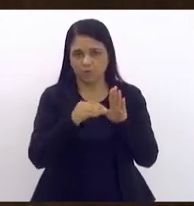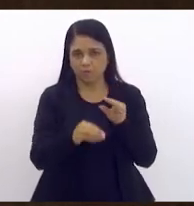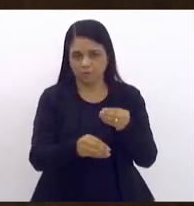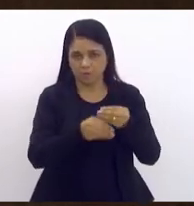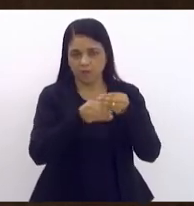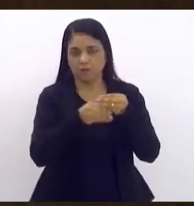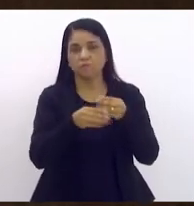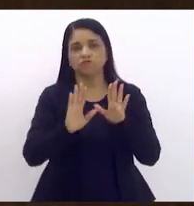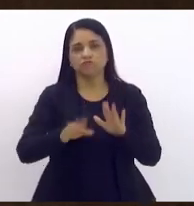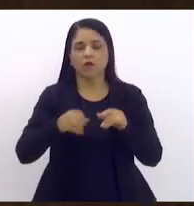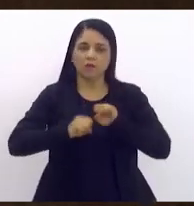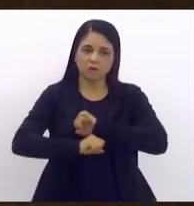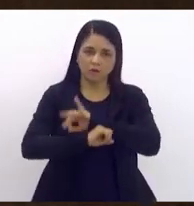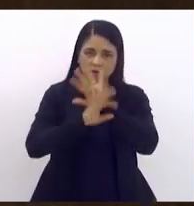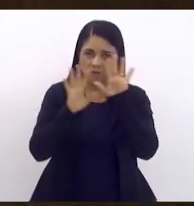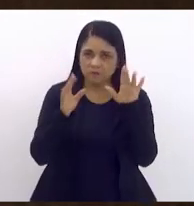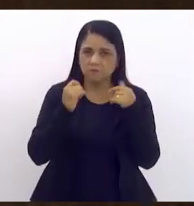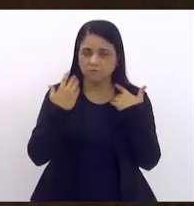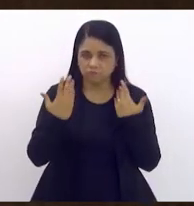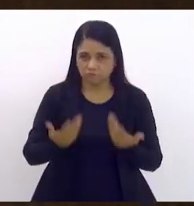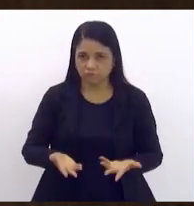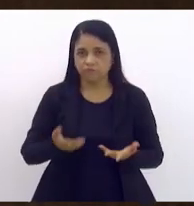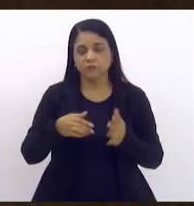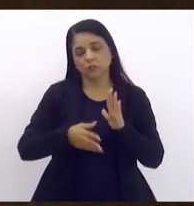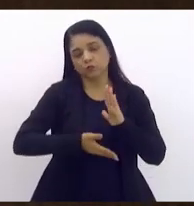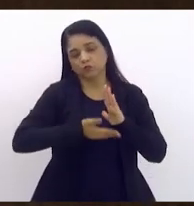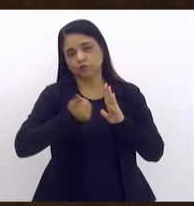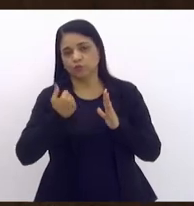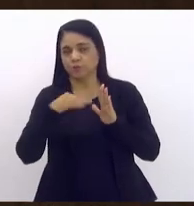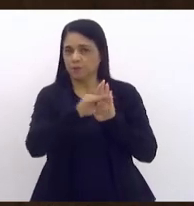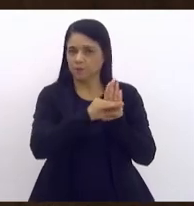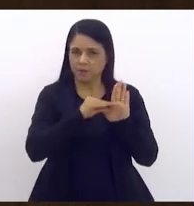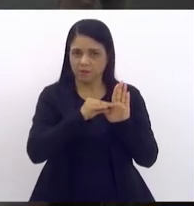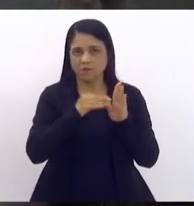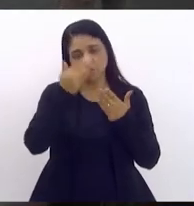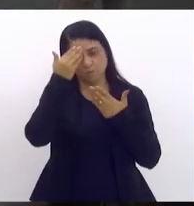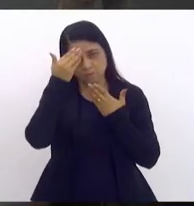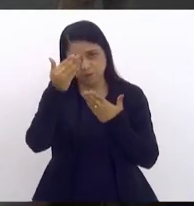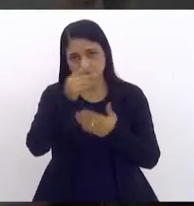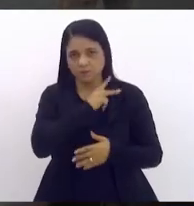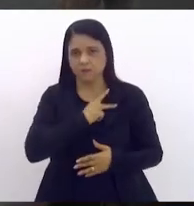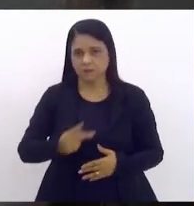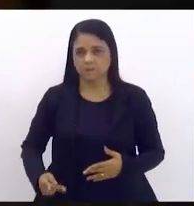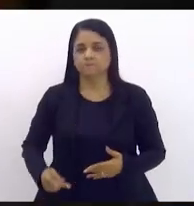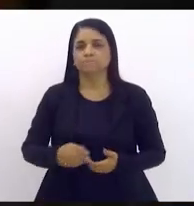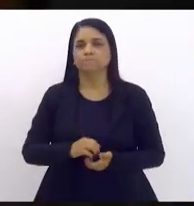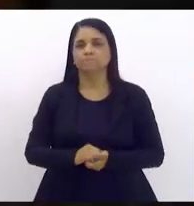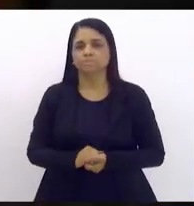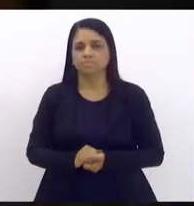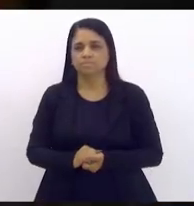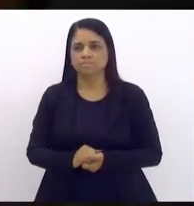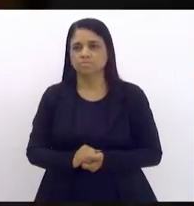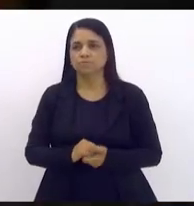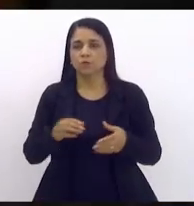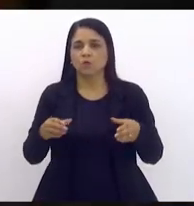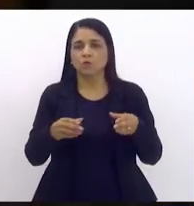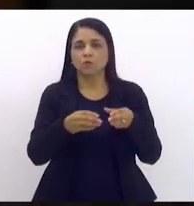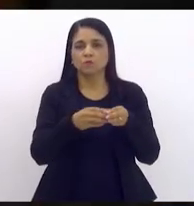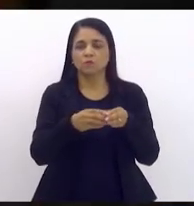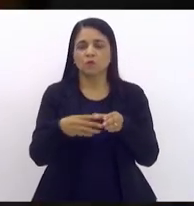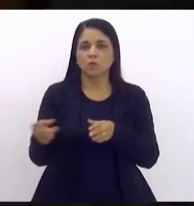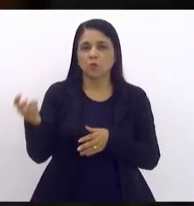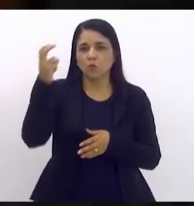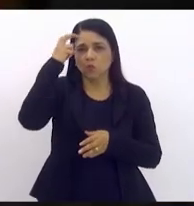esclarecimento, estou retirando a minha emenda. Muito obrigado, senhora presidente. Obrigada. Pela Comissão de